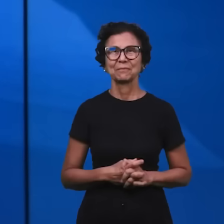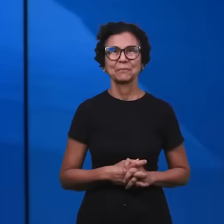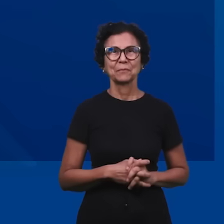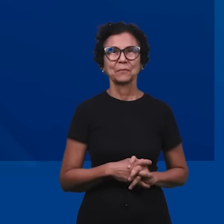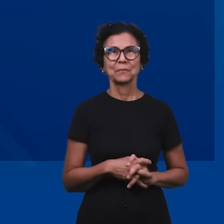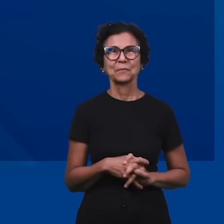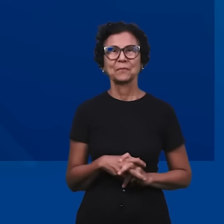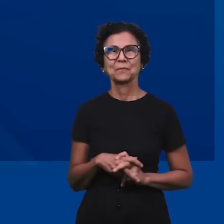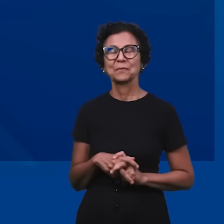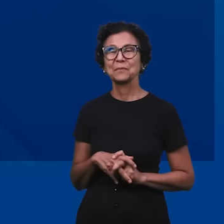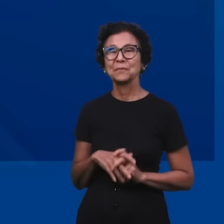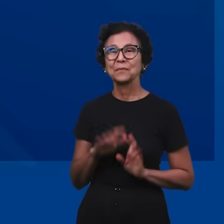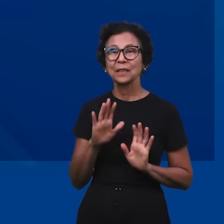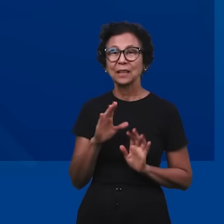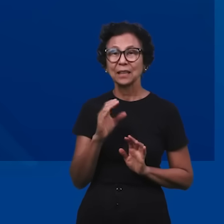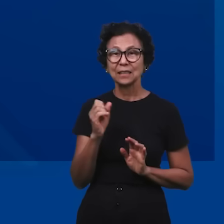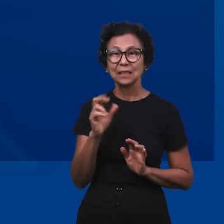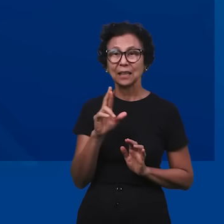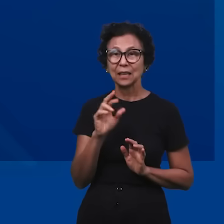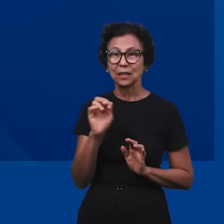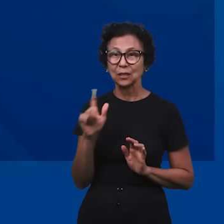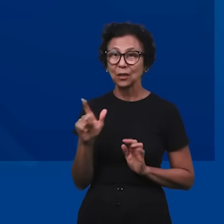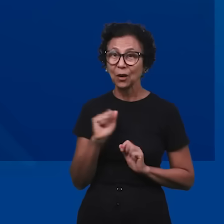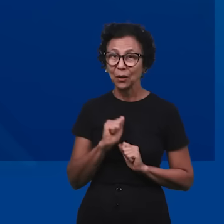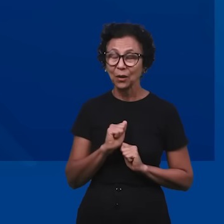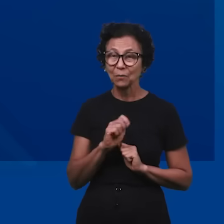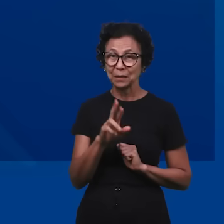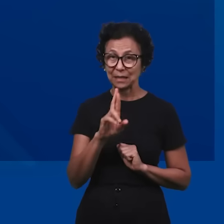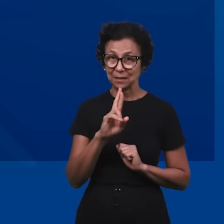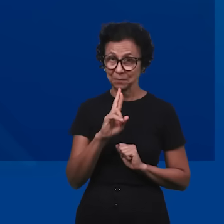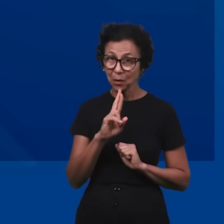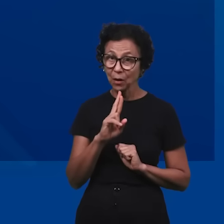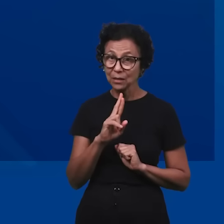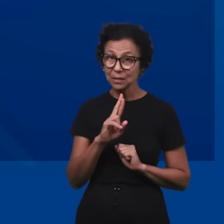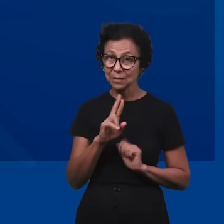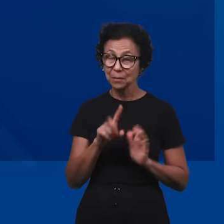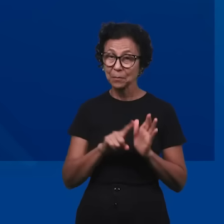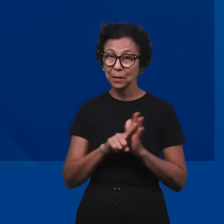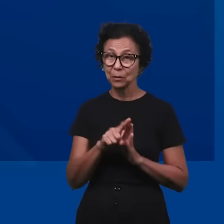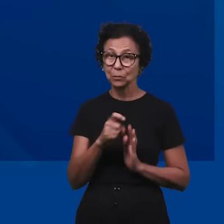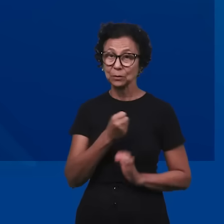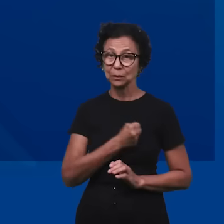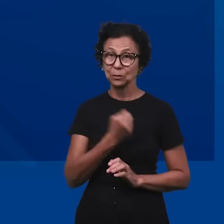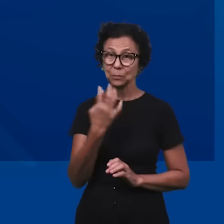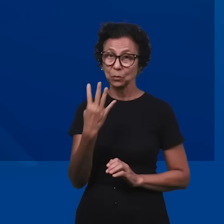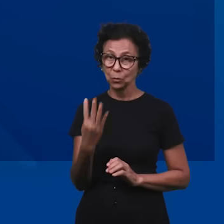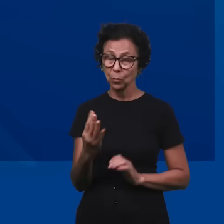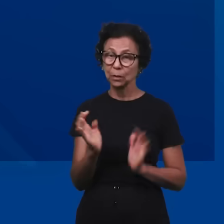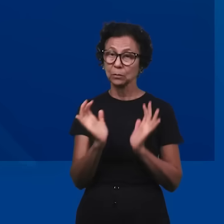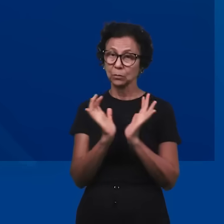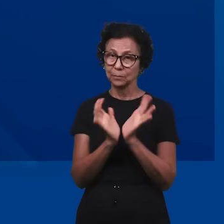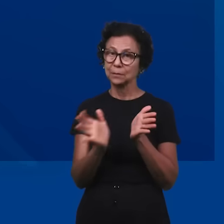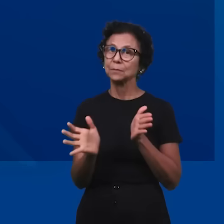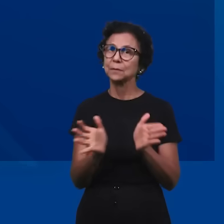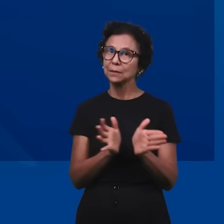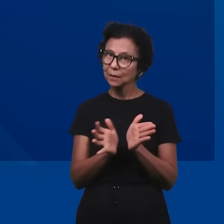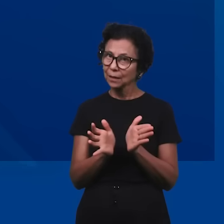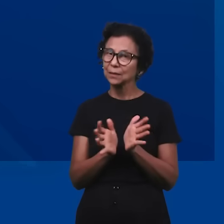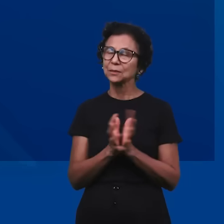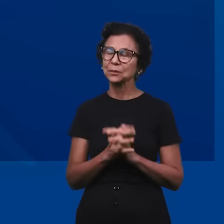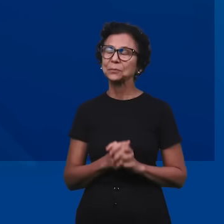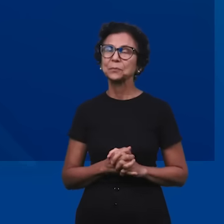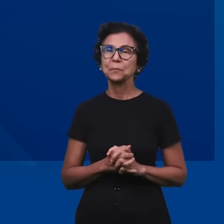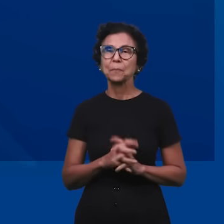vídeos. Carolzinha, vamos apresentar agora a resposta da pergunta número 4, destinada à